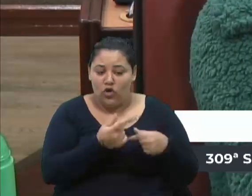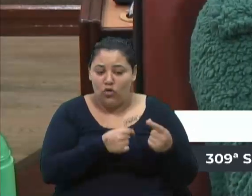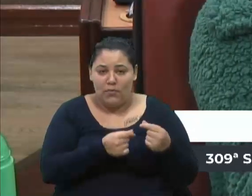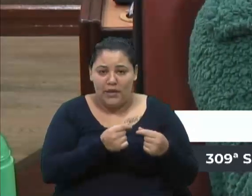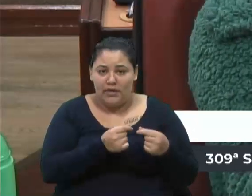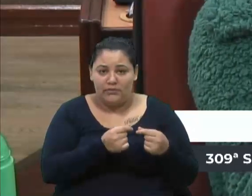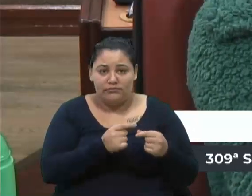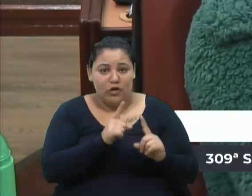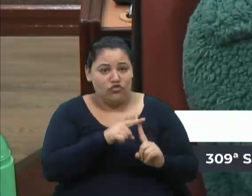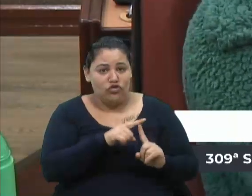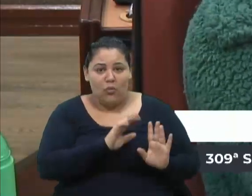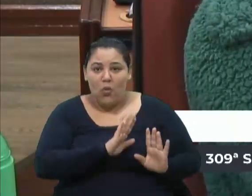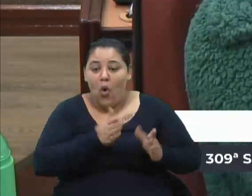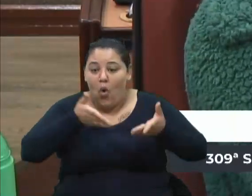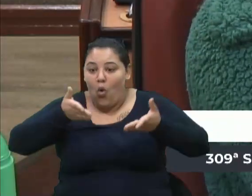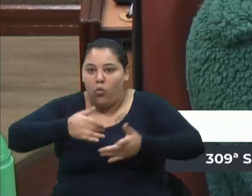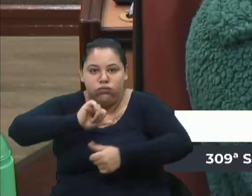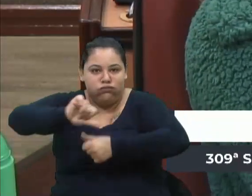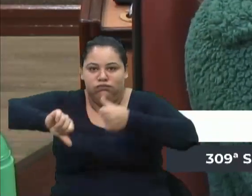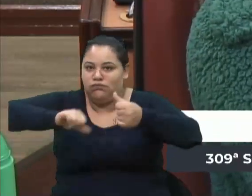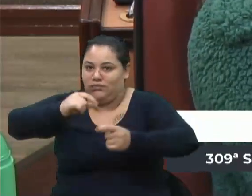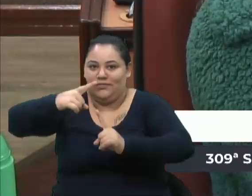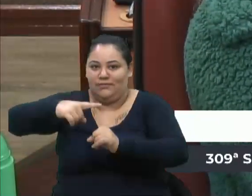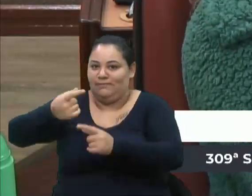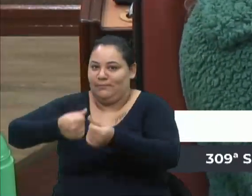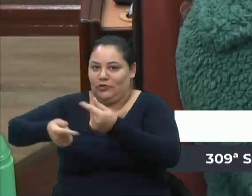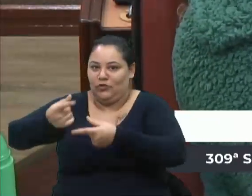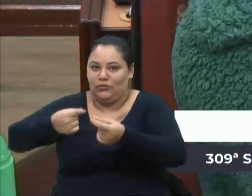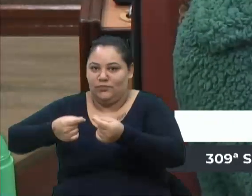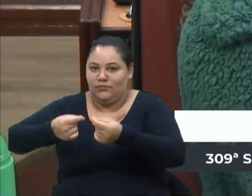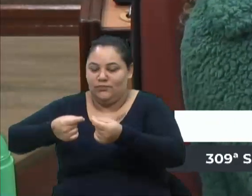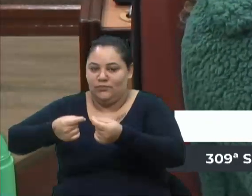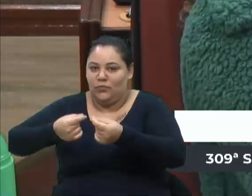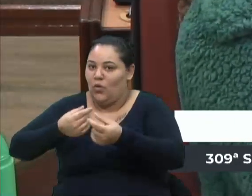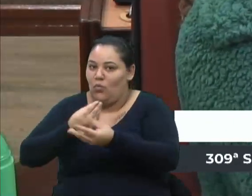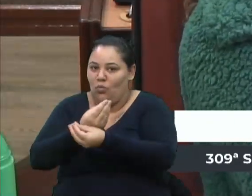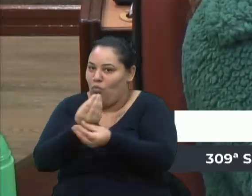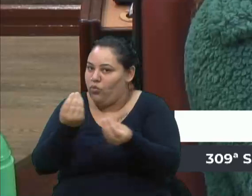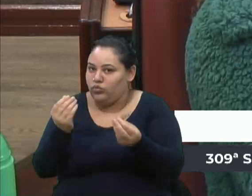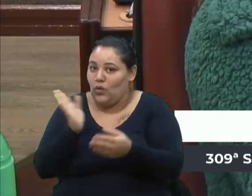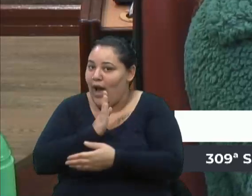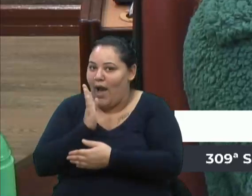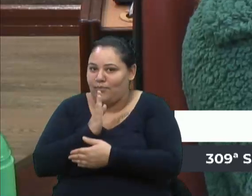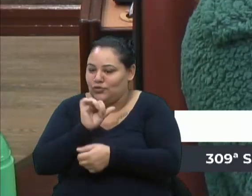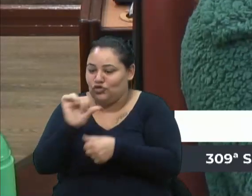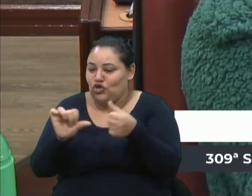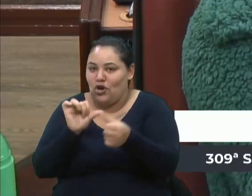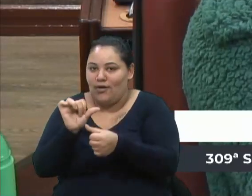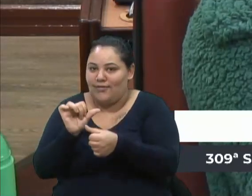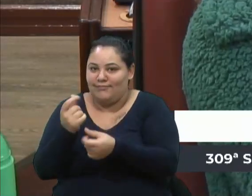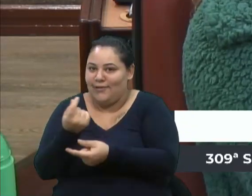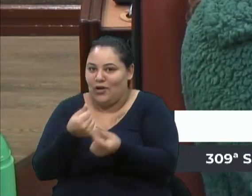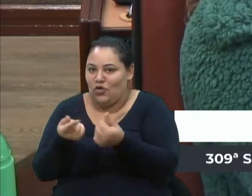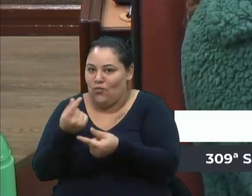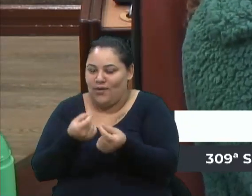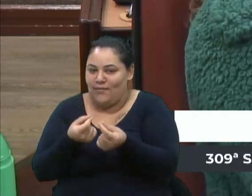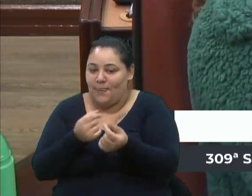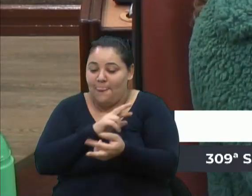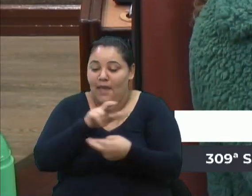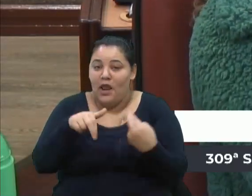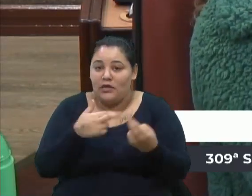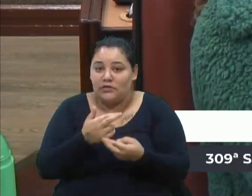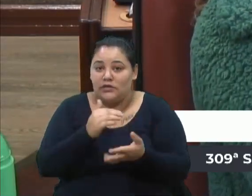quem aqui trabalha com economia sabe que o cenário mudam e mudam de forma rápida né com relação